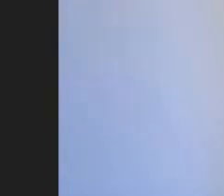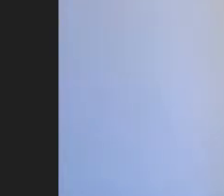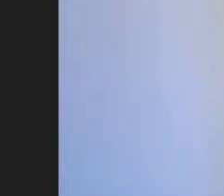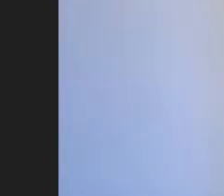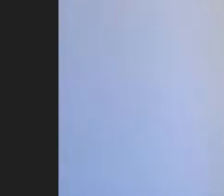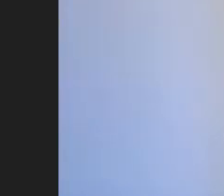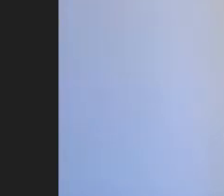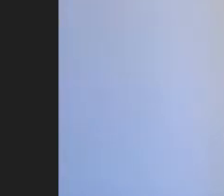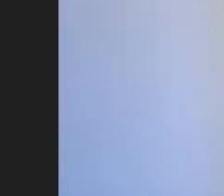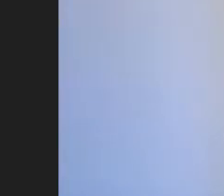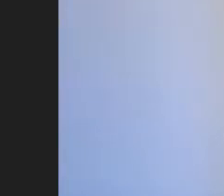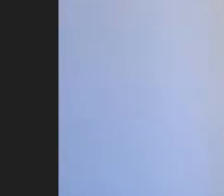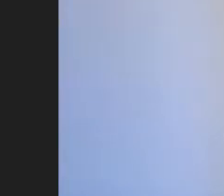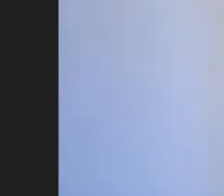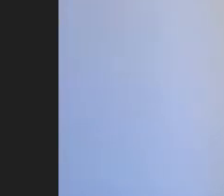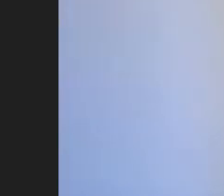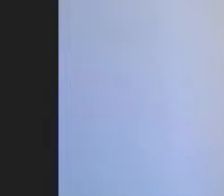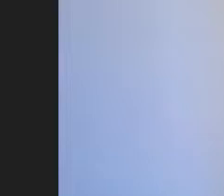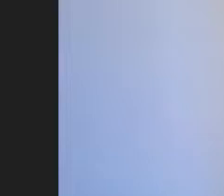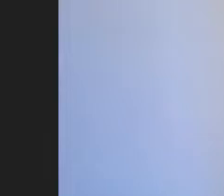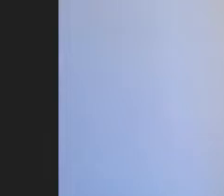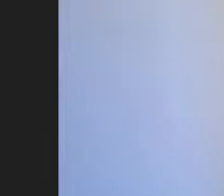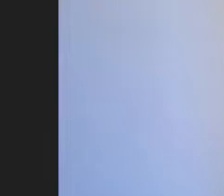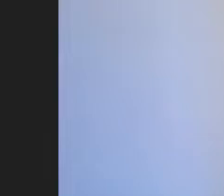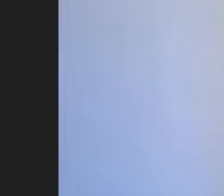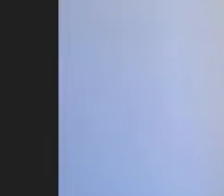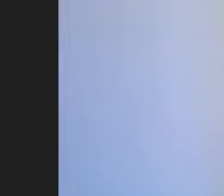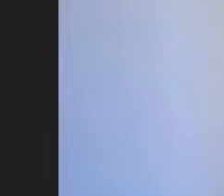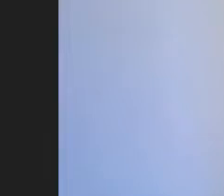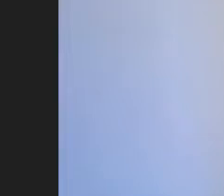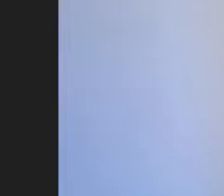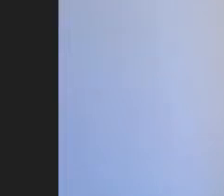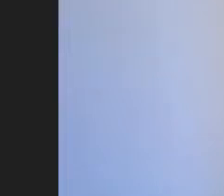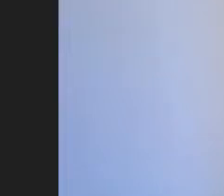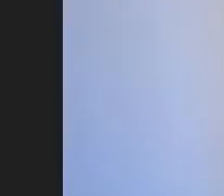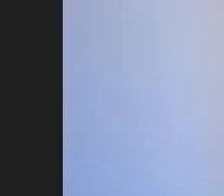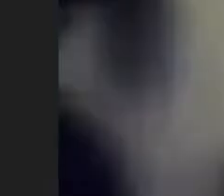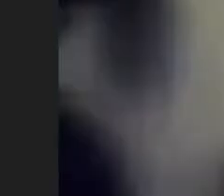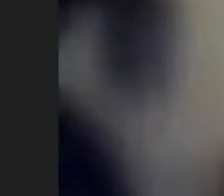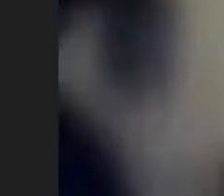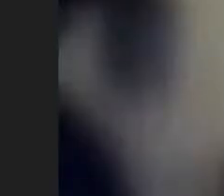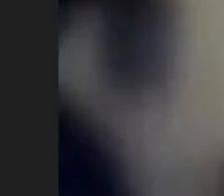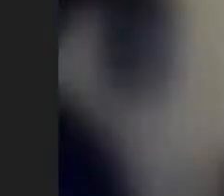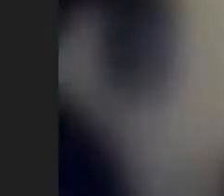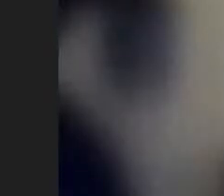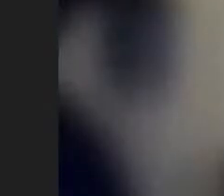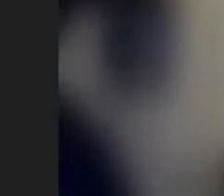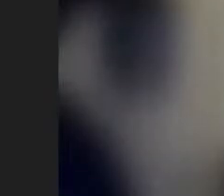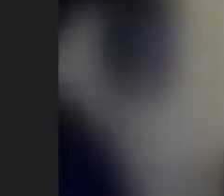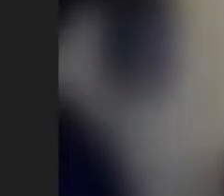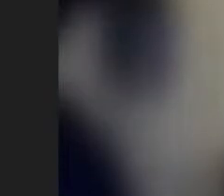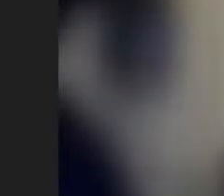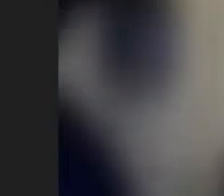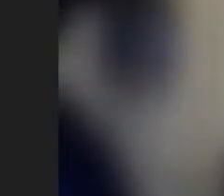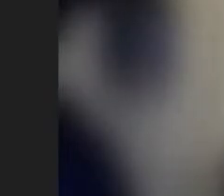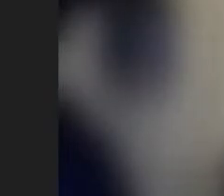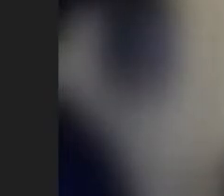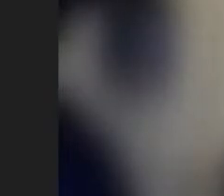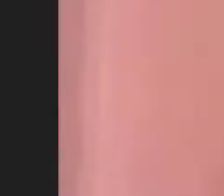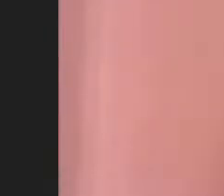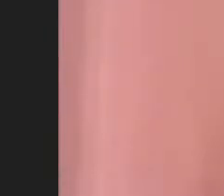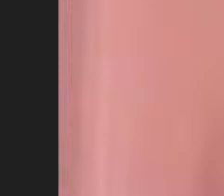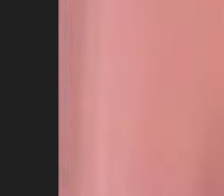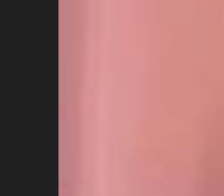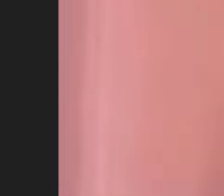gente! Muito obrigado. Obrigado, obrigado, professor. Muito